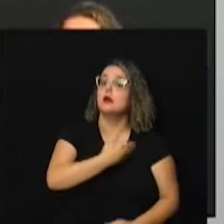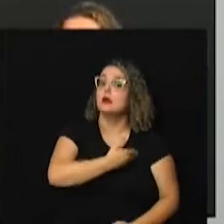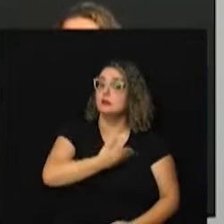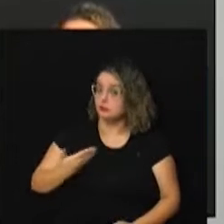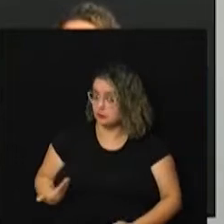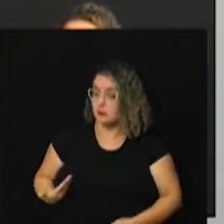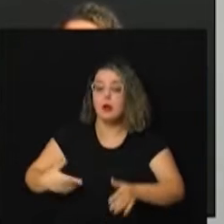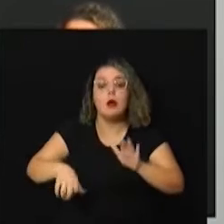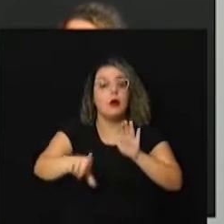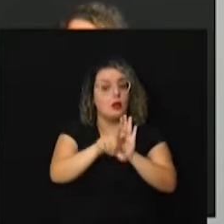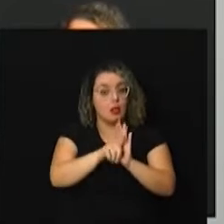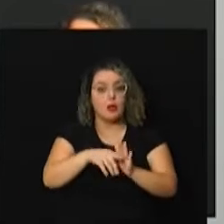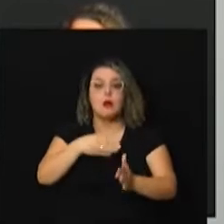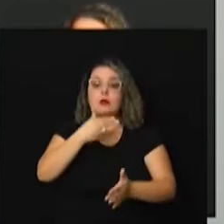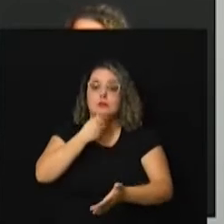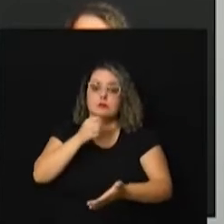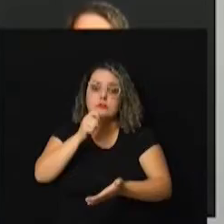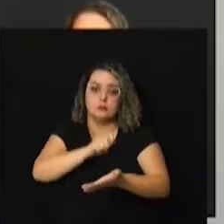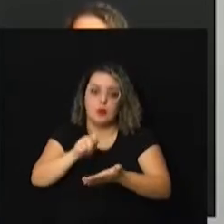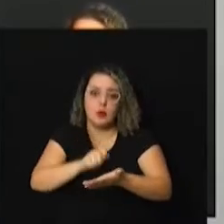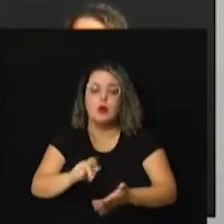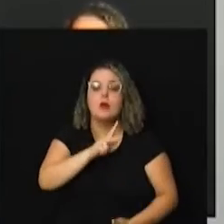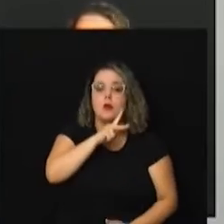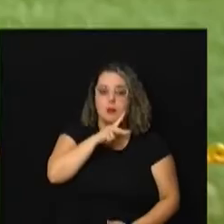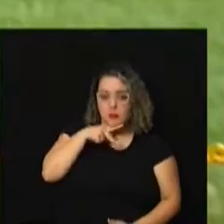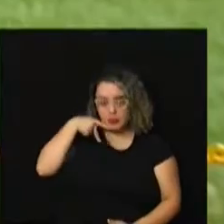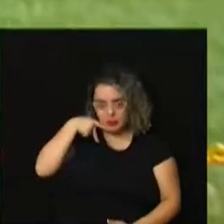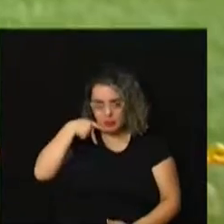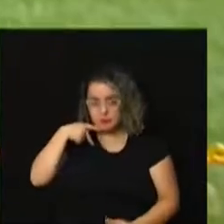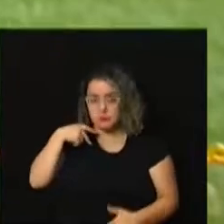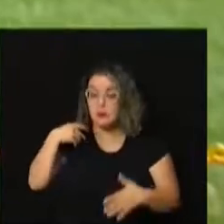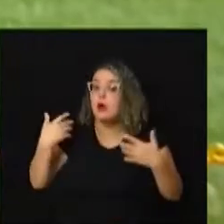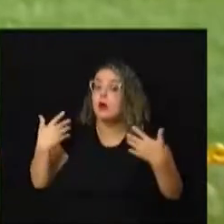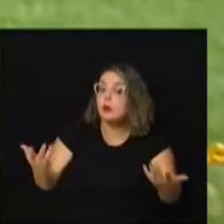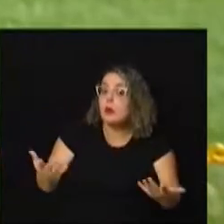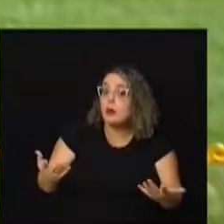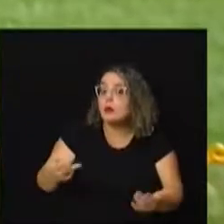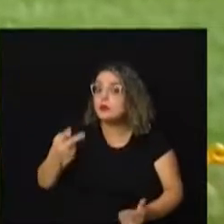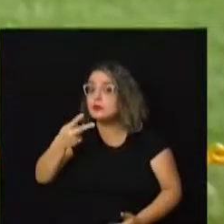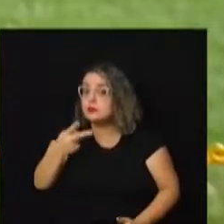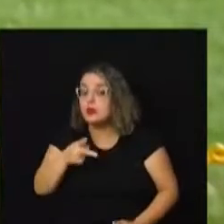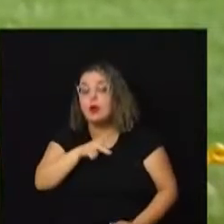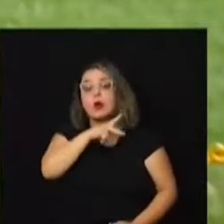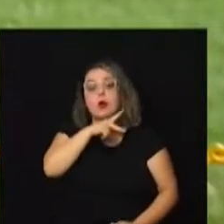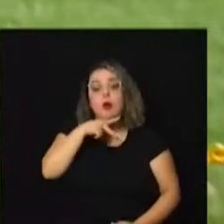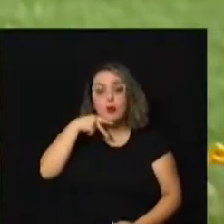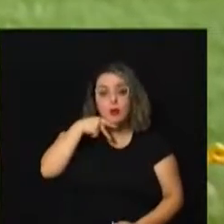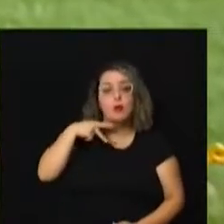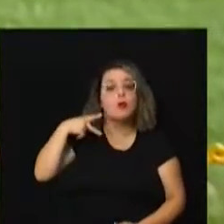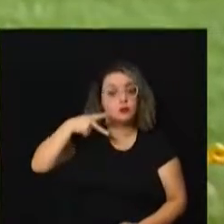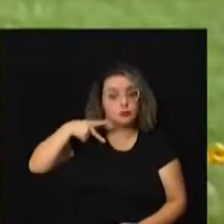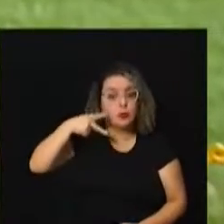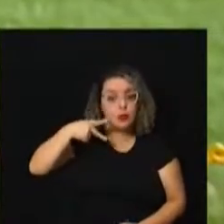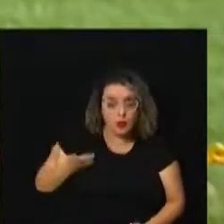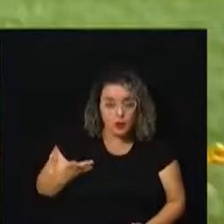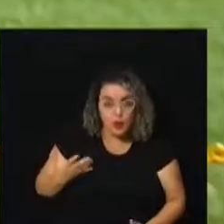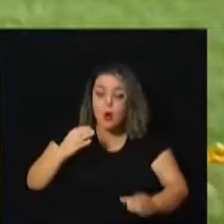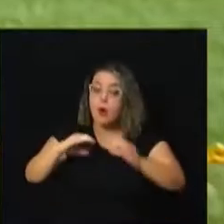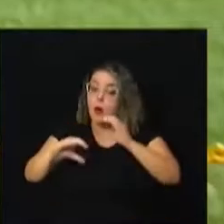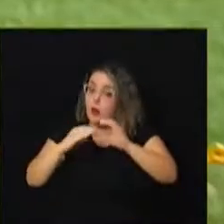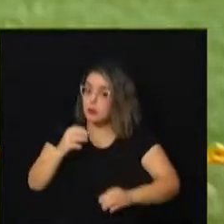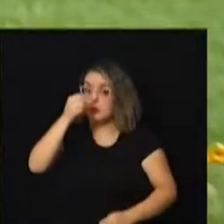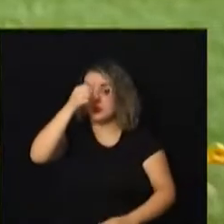cidade, obriga que a prefeitura informe em todas as suas unidades e autarquias os canais de comunicação que o